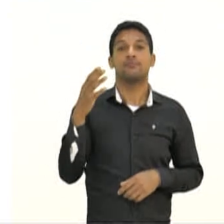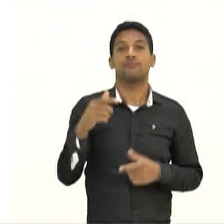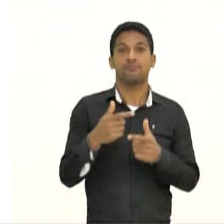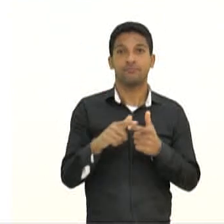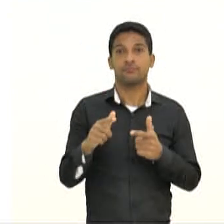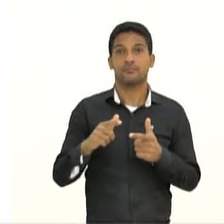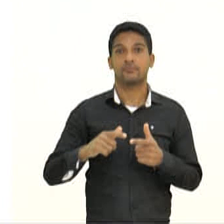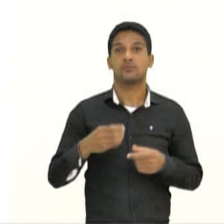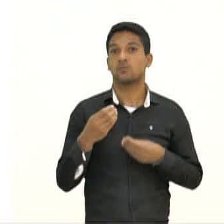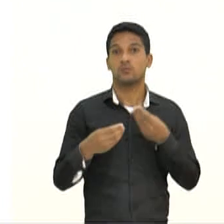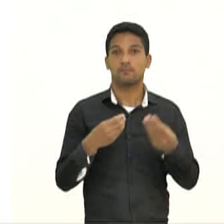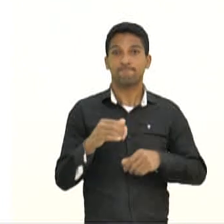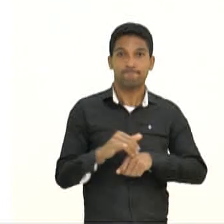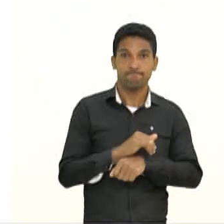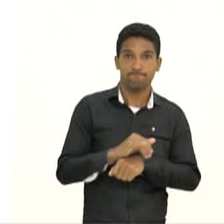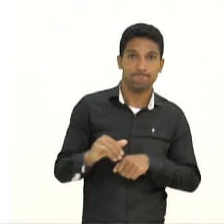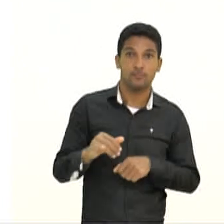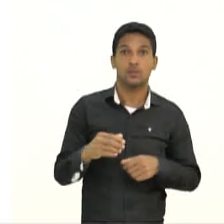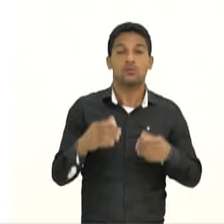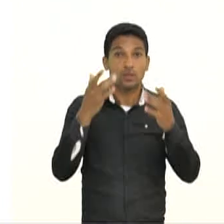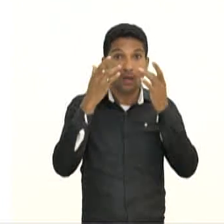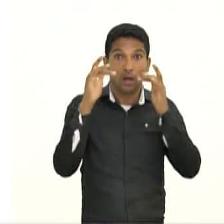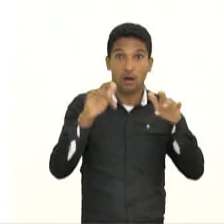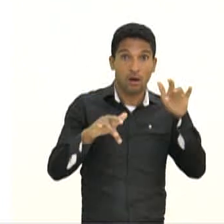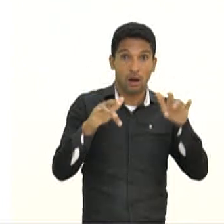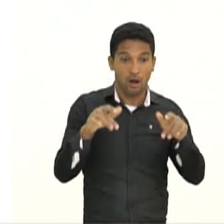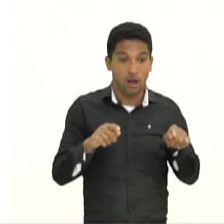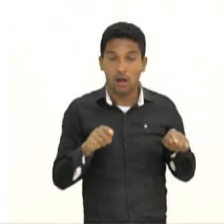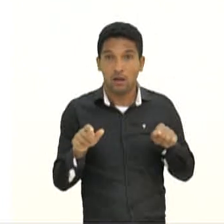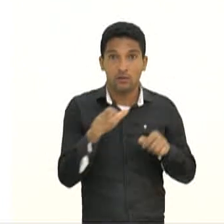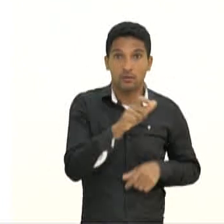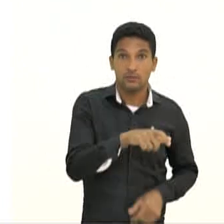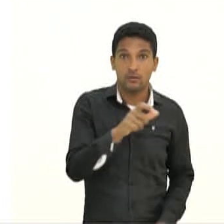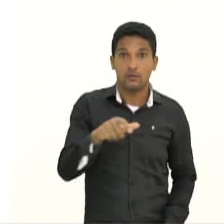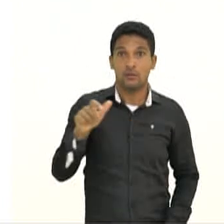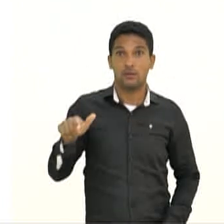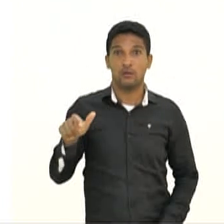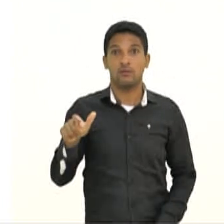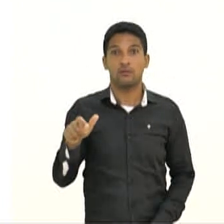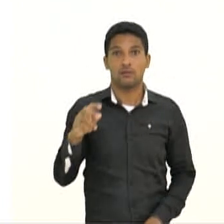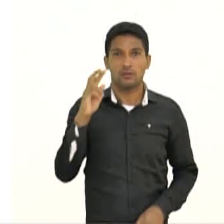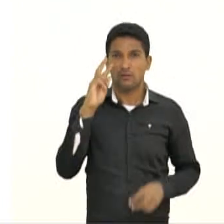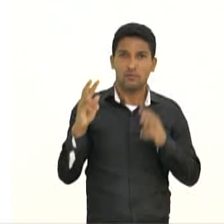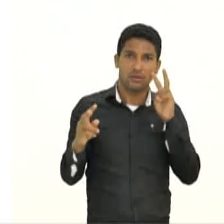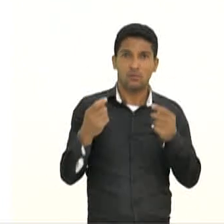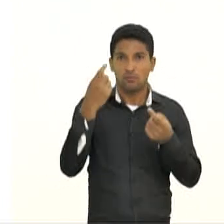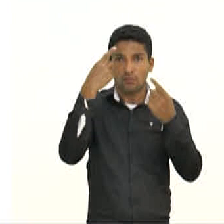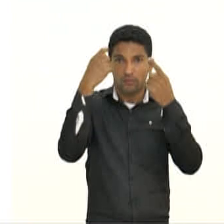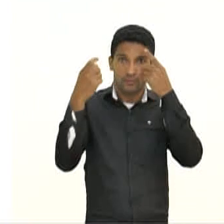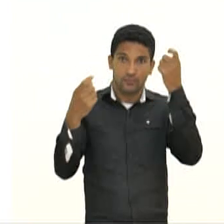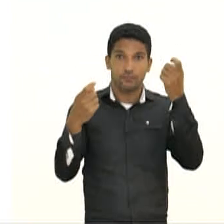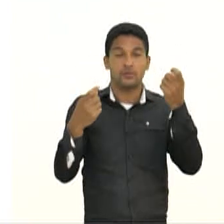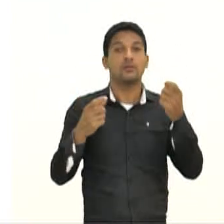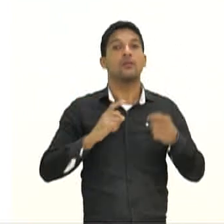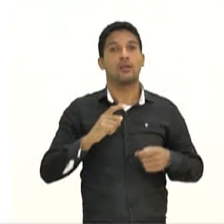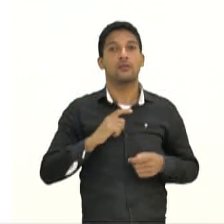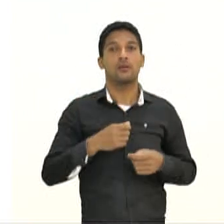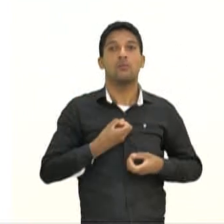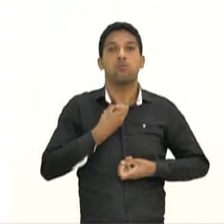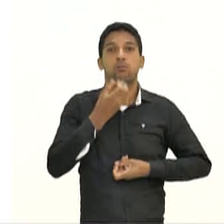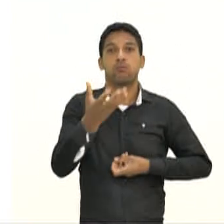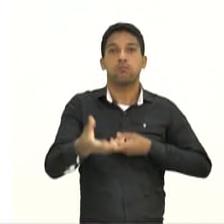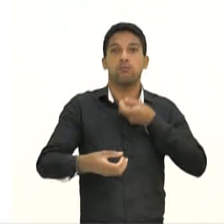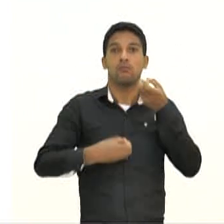O resultado de uma ação no jogo teatral é importante, pois define o que foi criado e observado através da expressão verbal e corporal